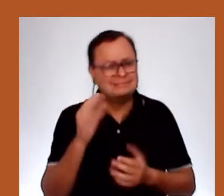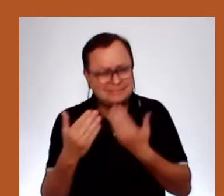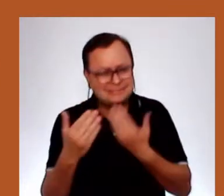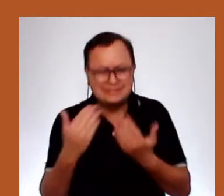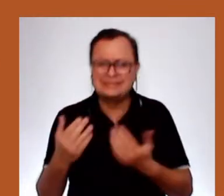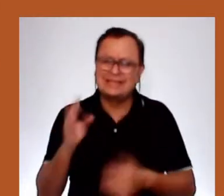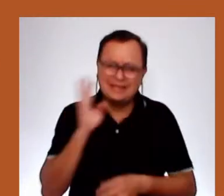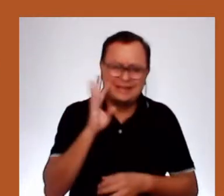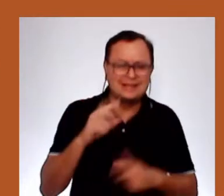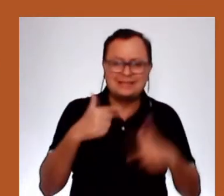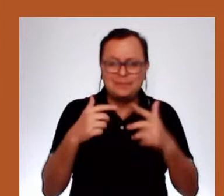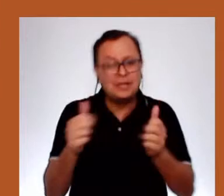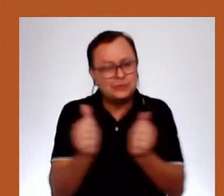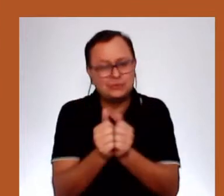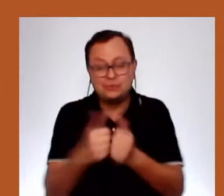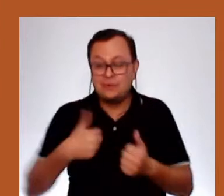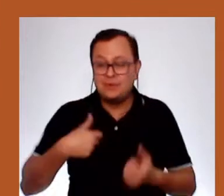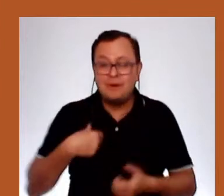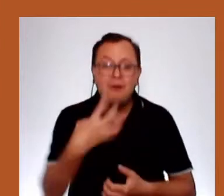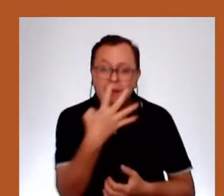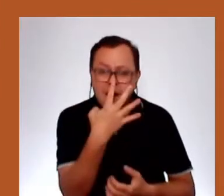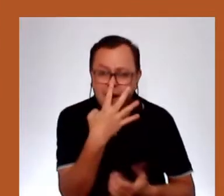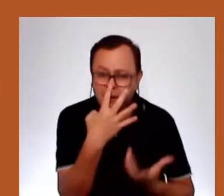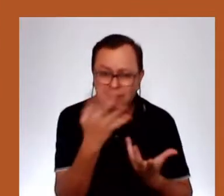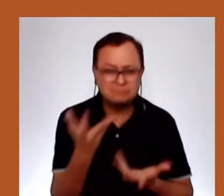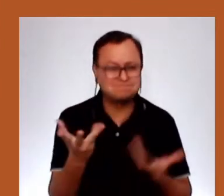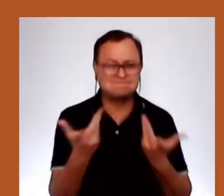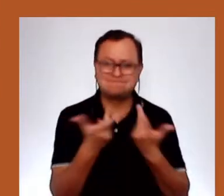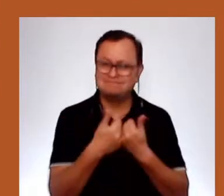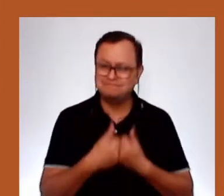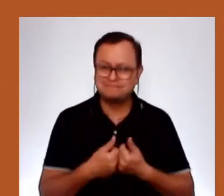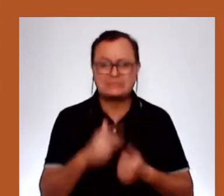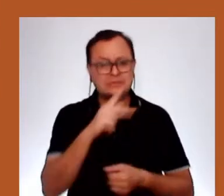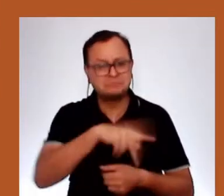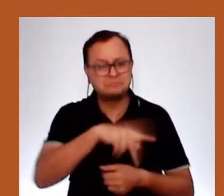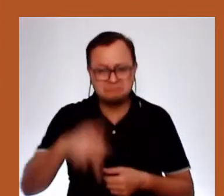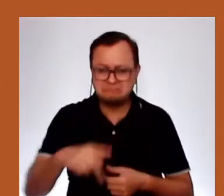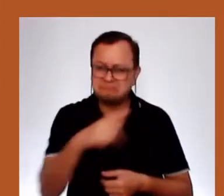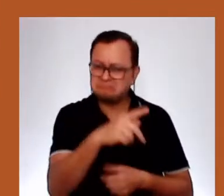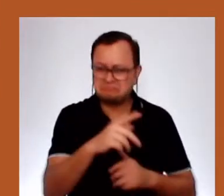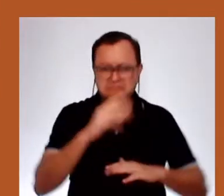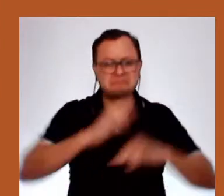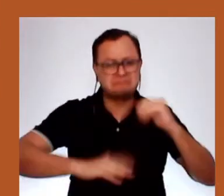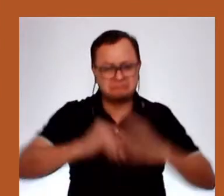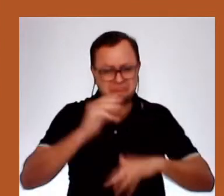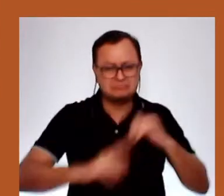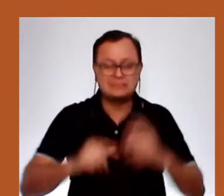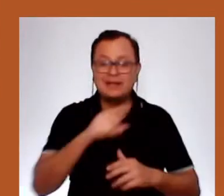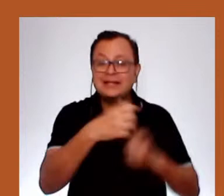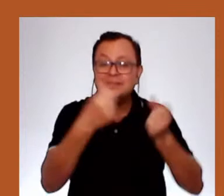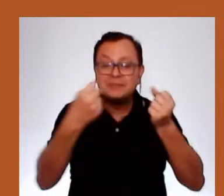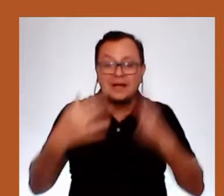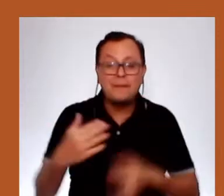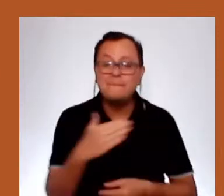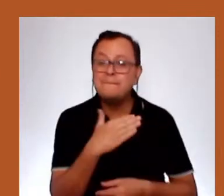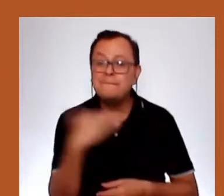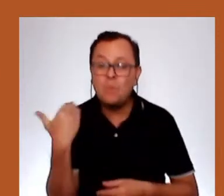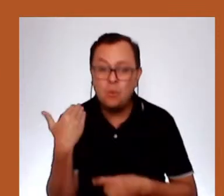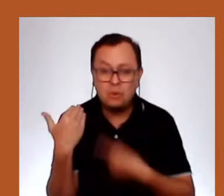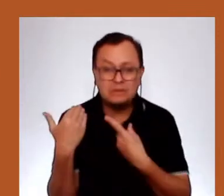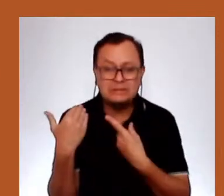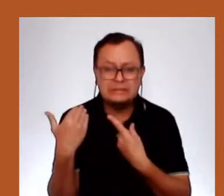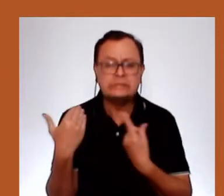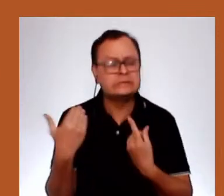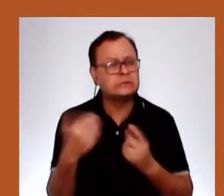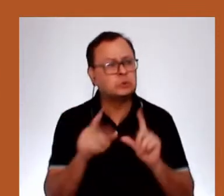ele. Eu estava assim, encantada, né? Realmente encantada. Um professor que ia falar sobre morte. Eu falei, o que será que ele vai falar